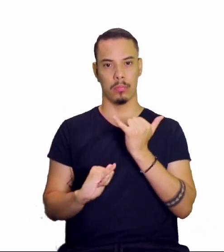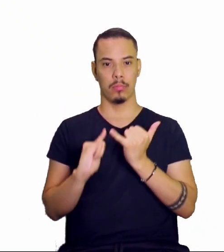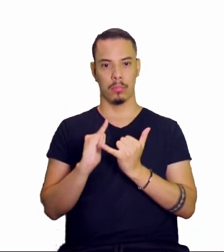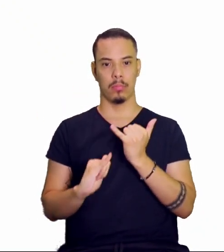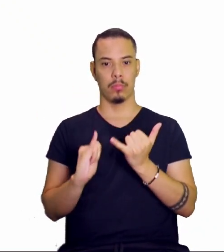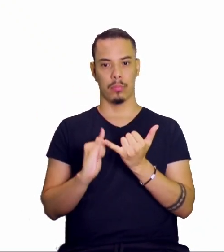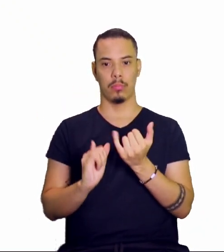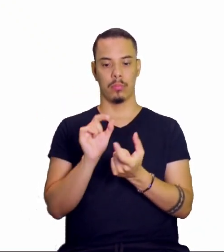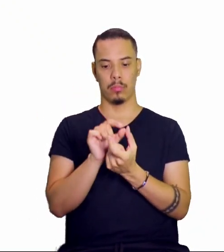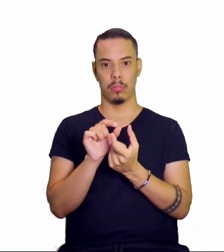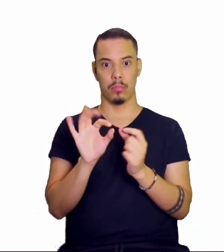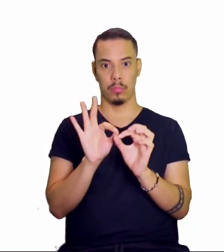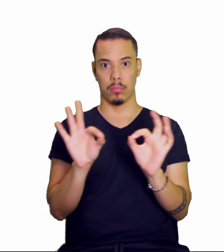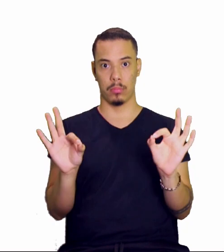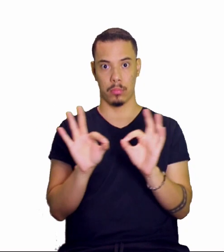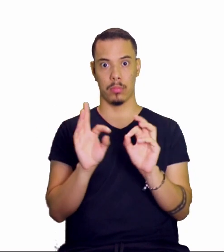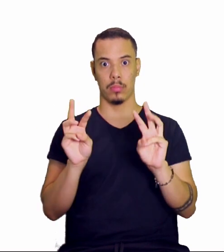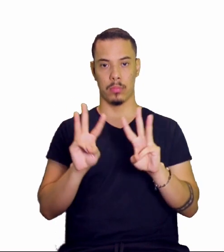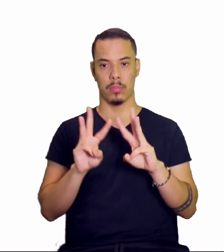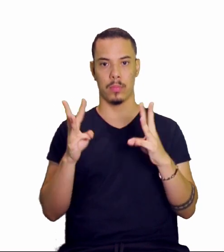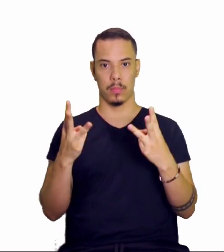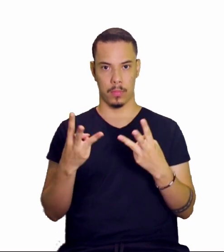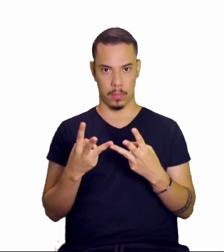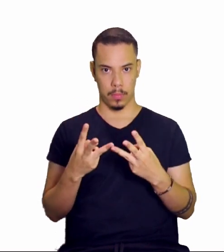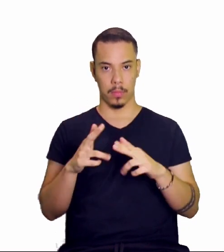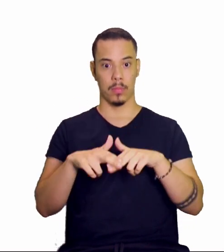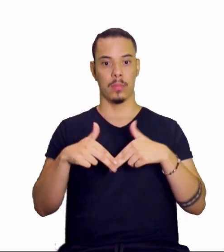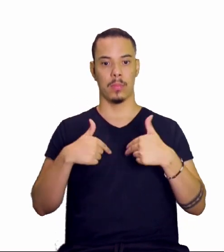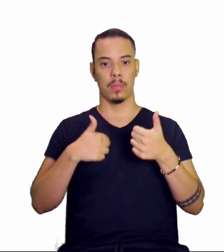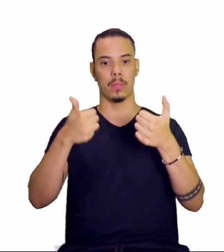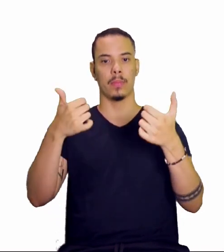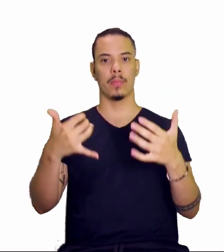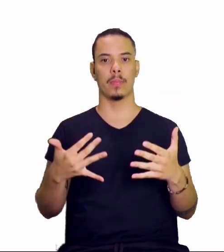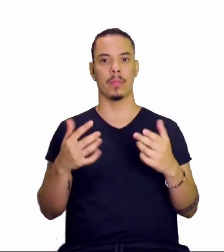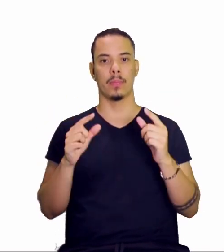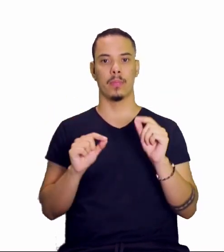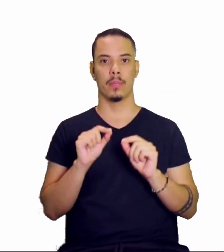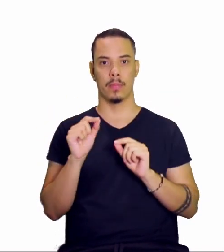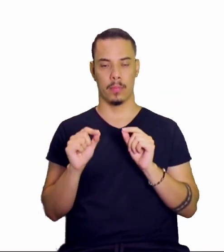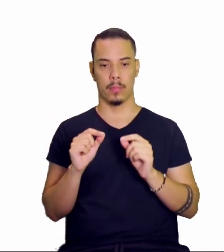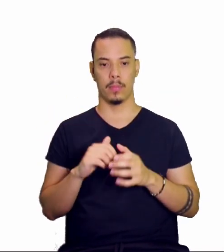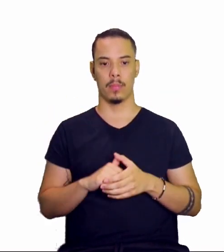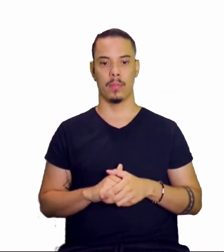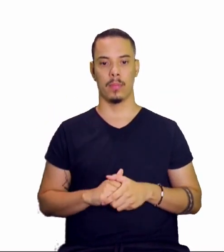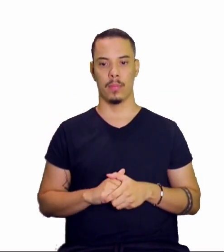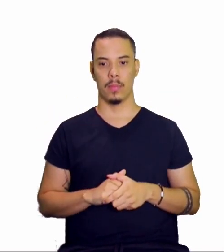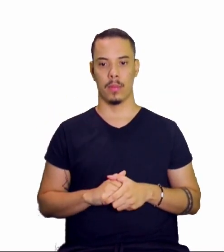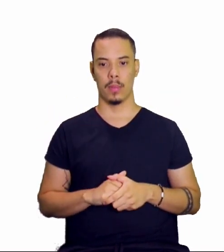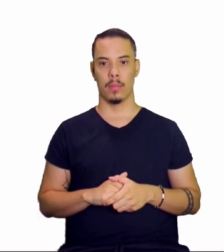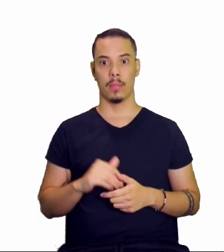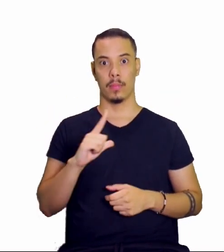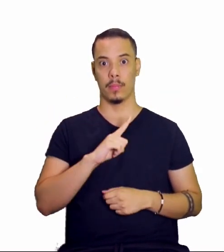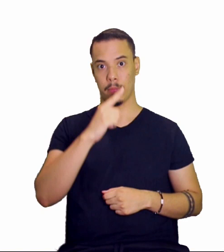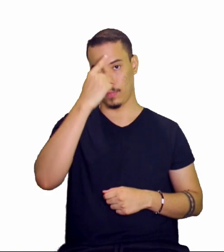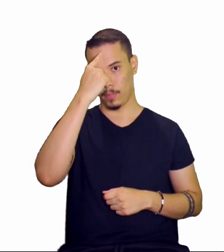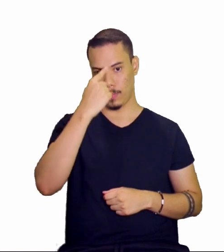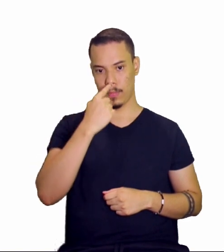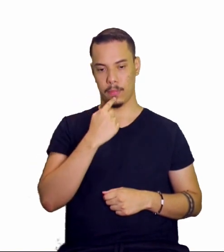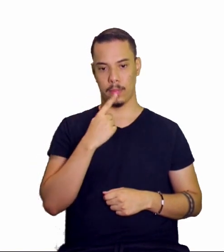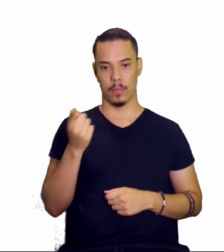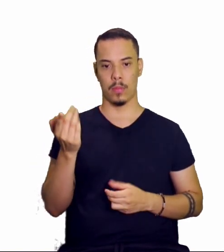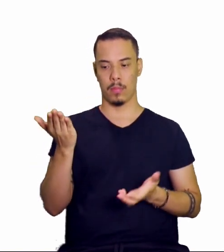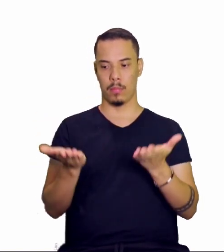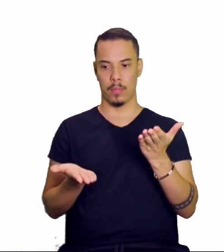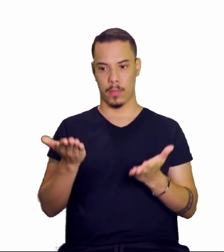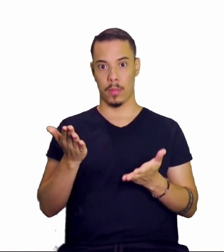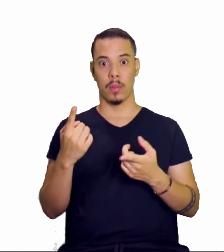unidade de comprimento. A gente está falando da massa ali. Então, como nós falamos, olha só. Nós temos ali um desenho. A balancinha, porque,